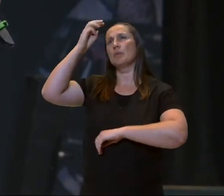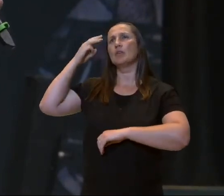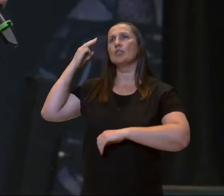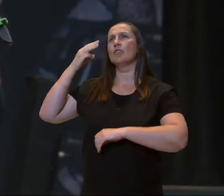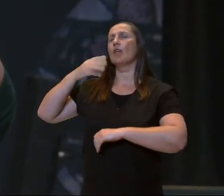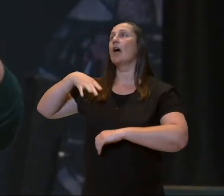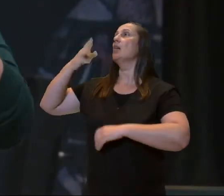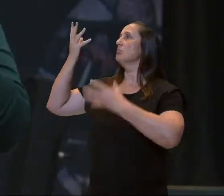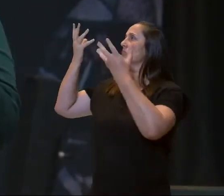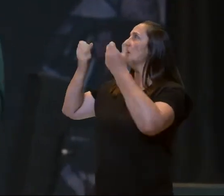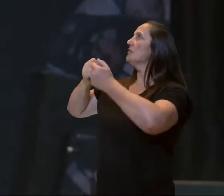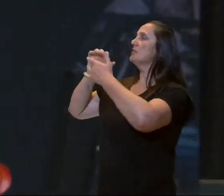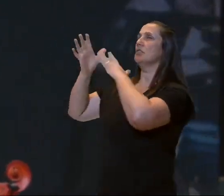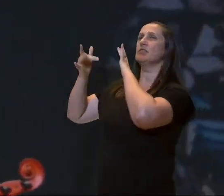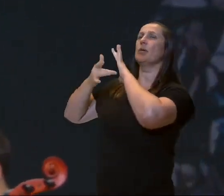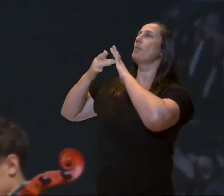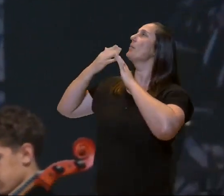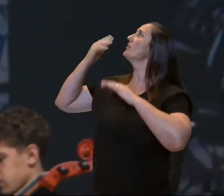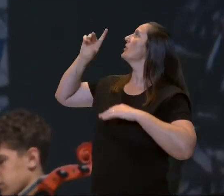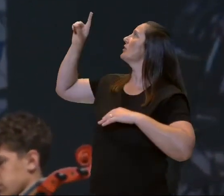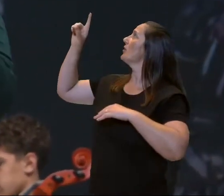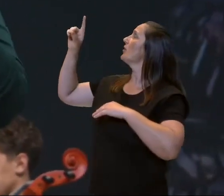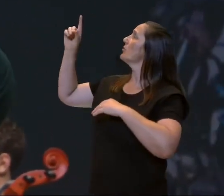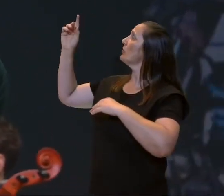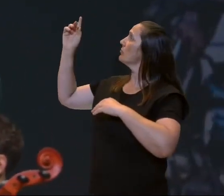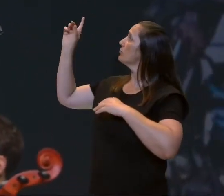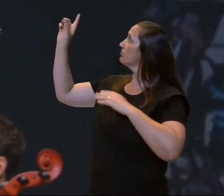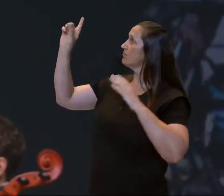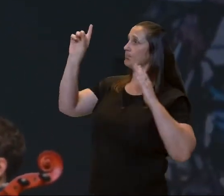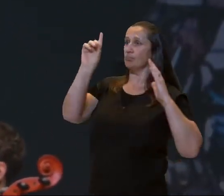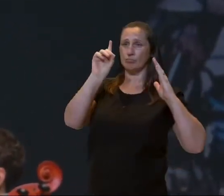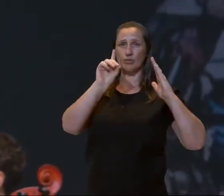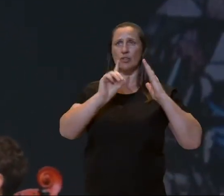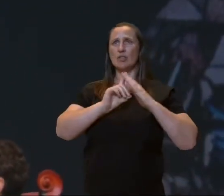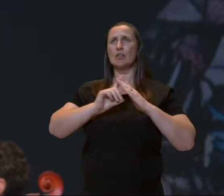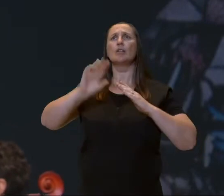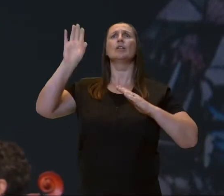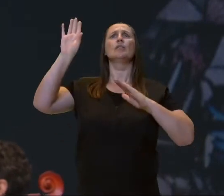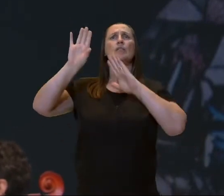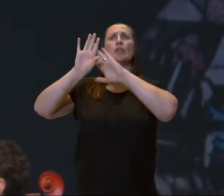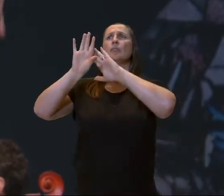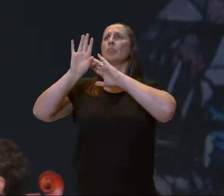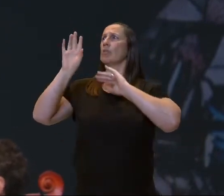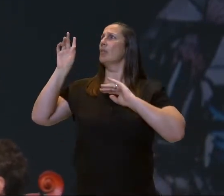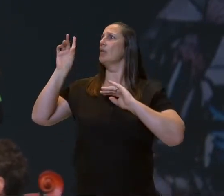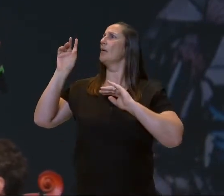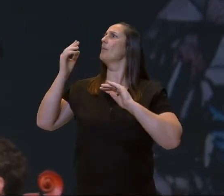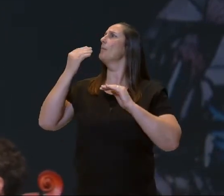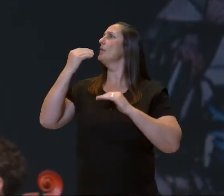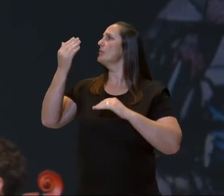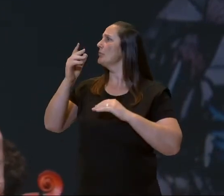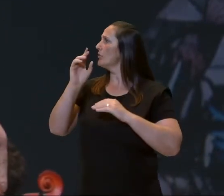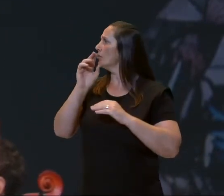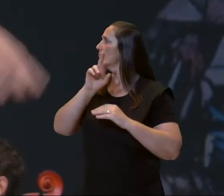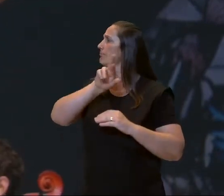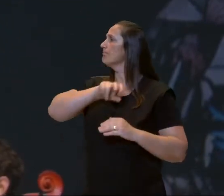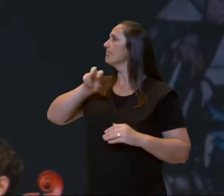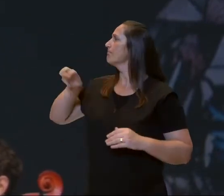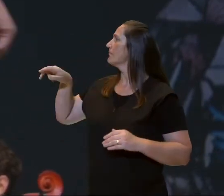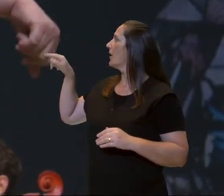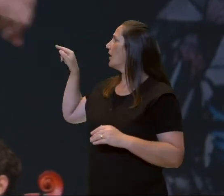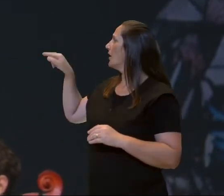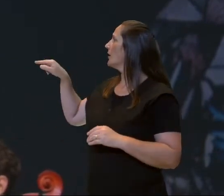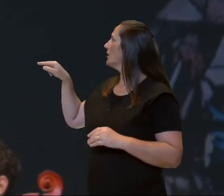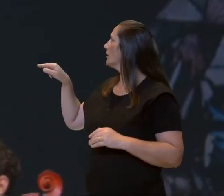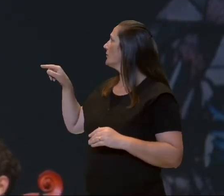estou tomando essa decisão de pedir que o Senhor Jesus entre no meu coração? Tem gente aqui? Eu vou pedir para você vir aqui na frente. Vem